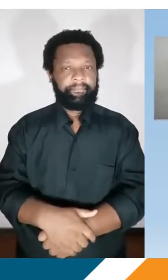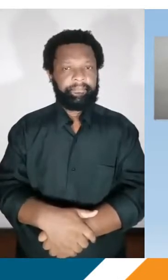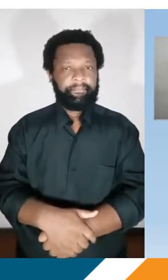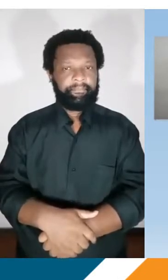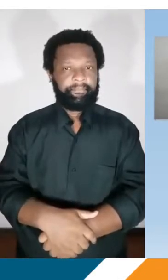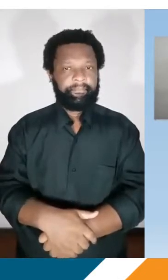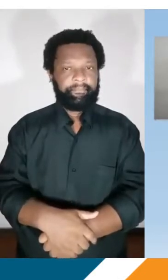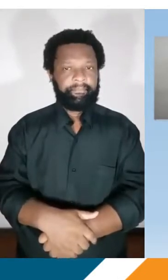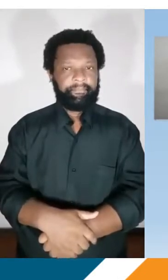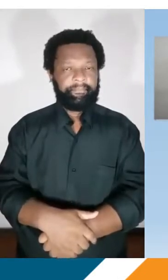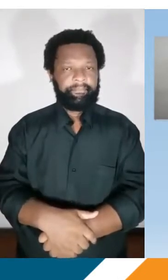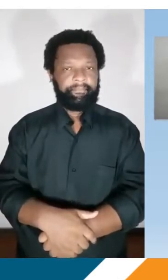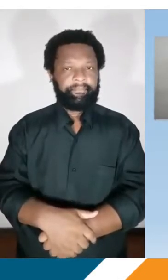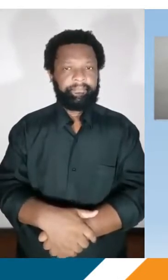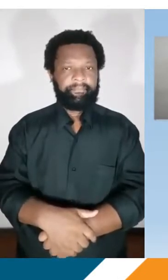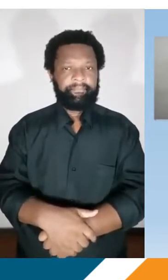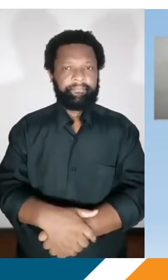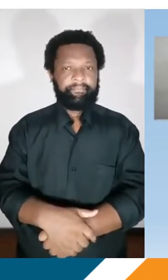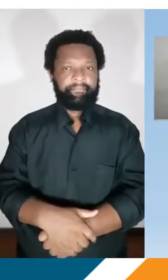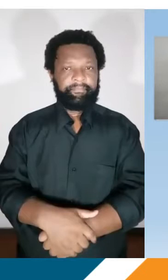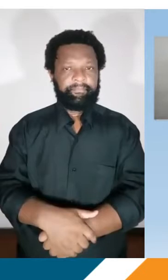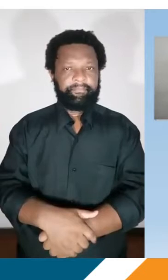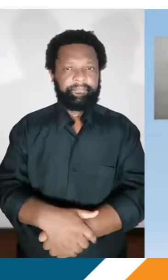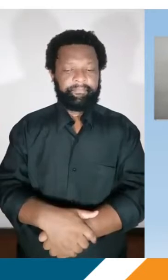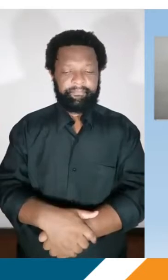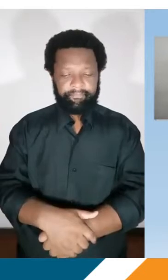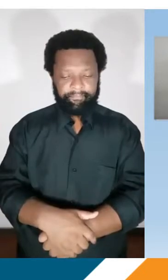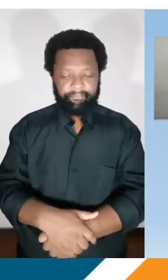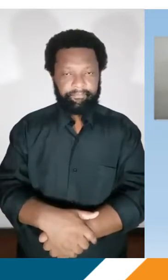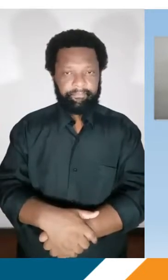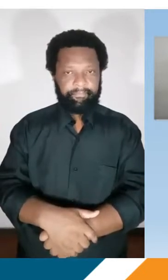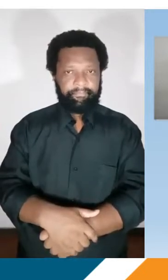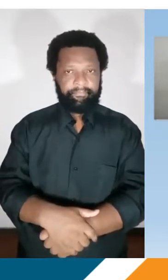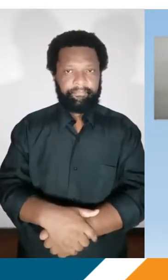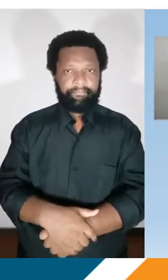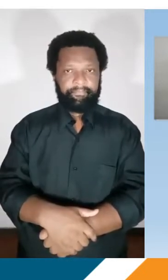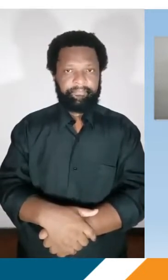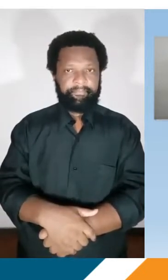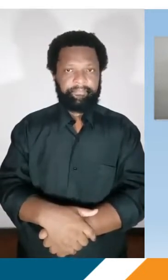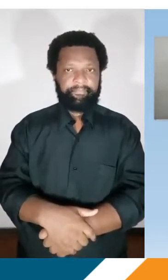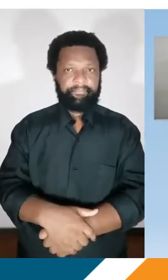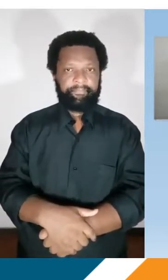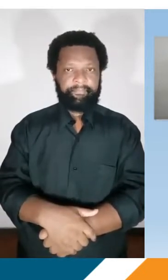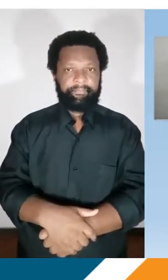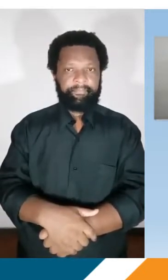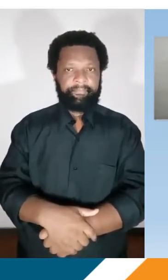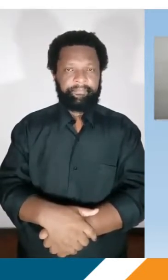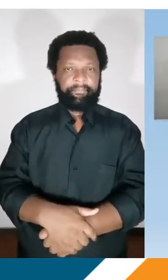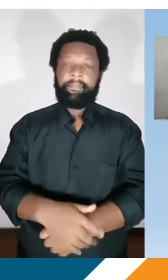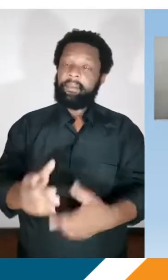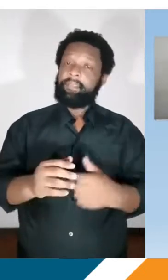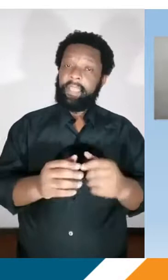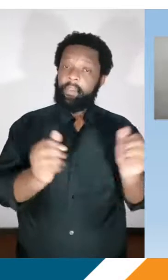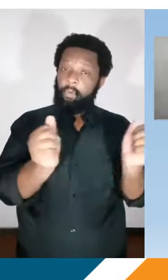compostos apresentam a mesma fórmula molecular e diferentes fórmulas estruturais. São os chamados isômeros, como ilustrado nas estruturas.